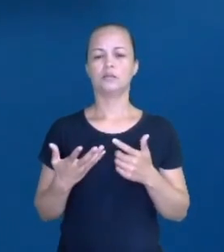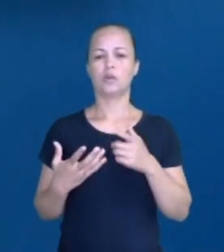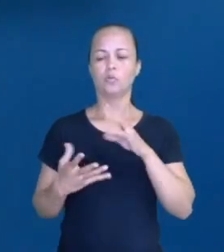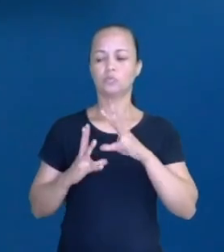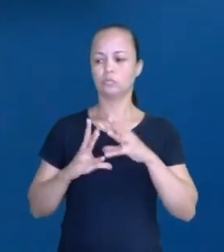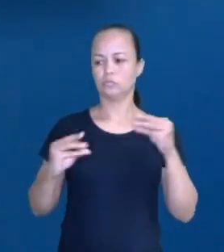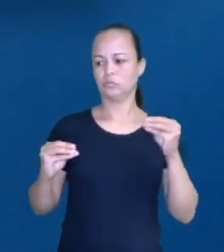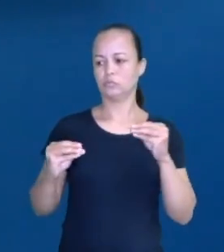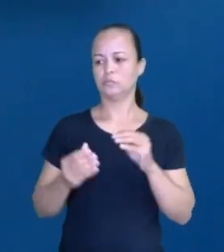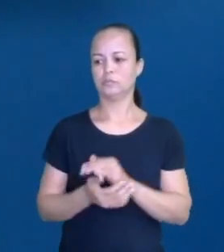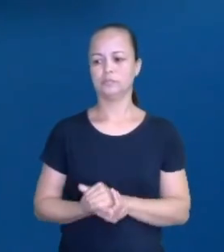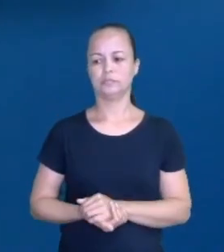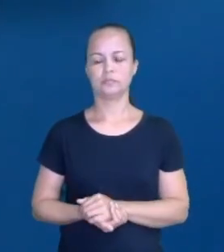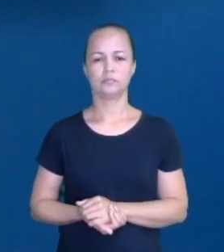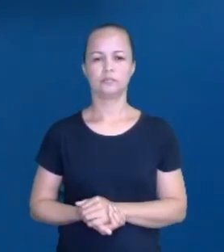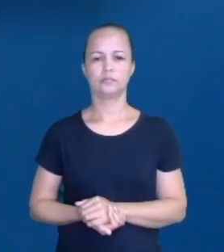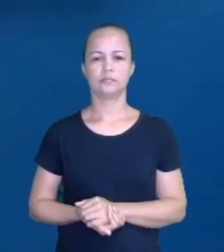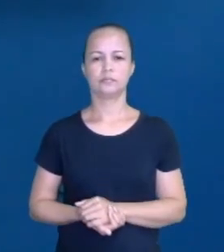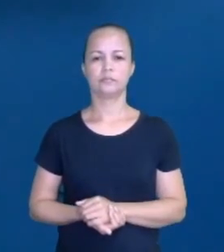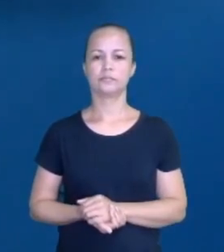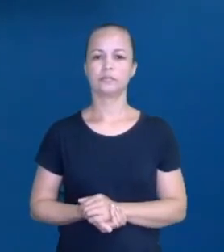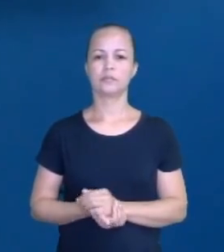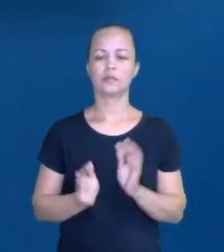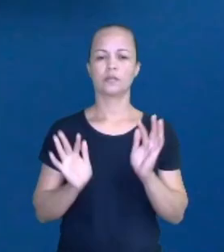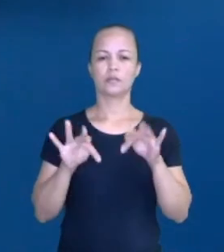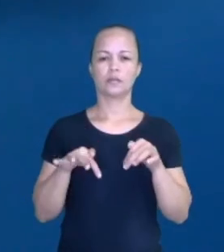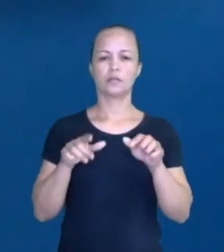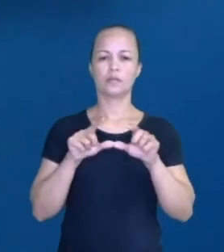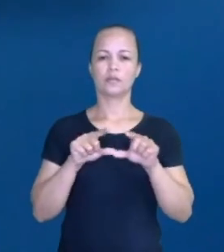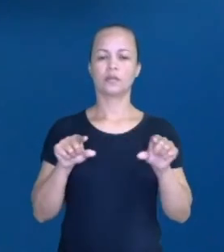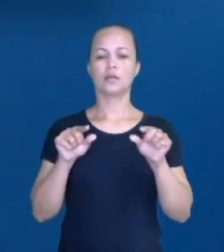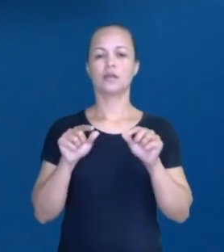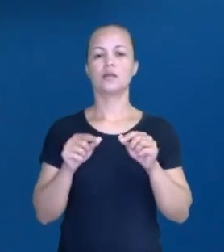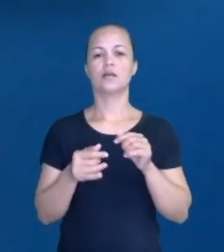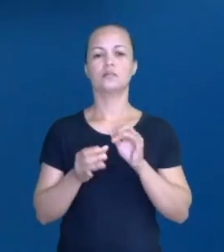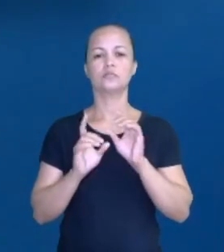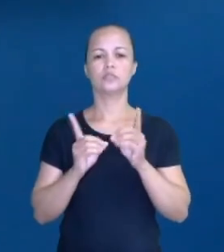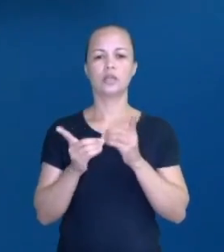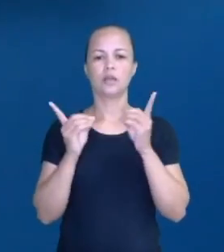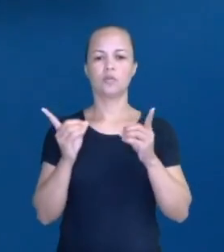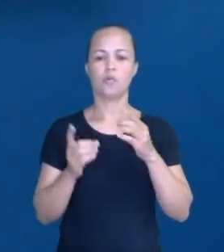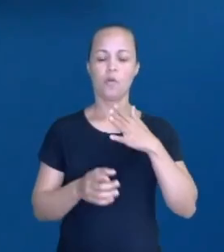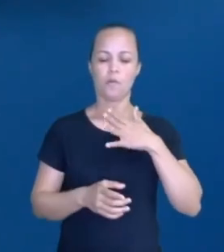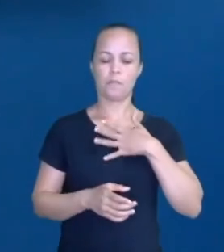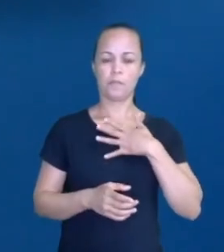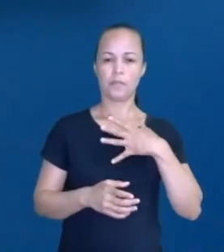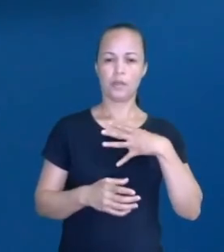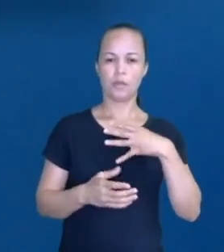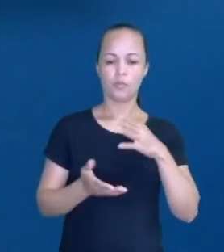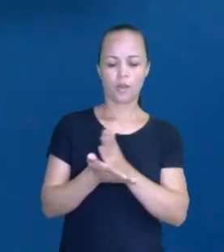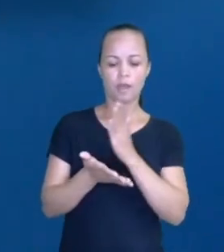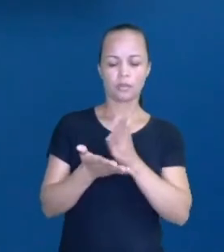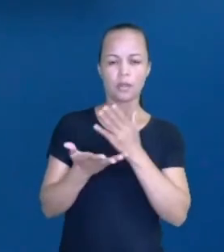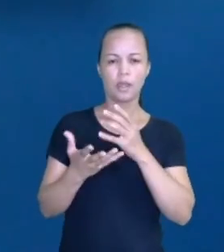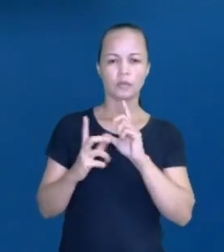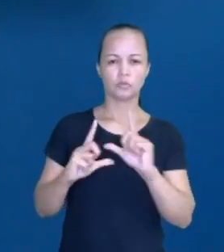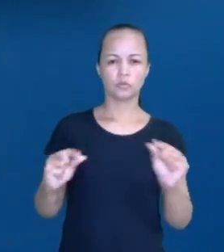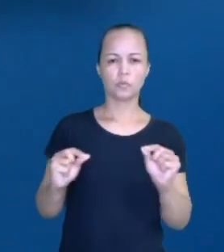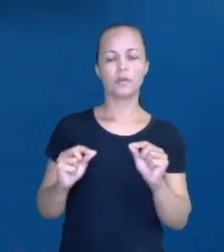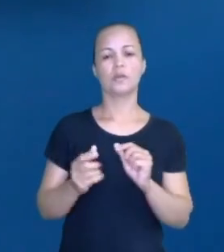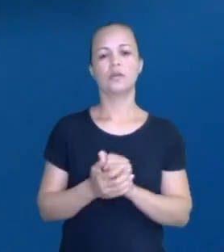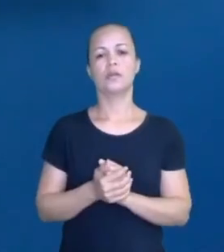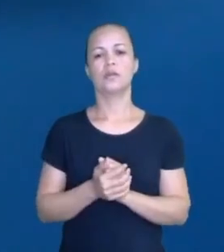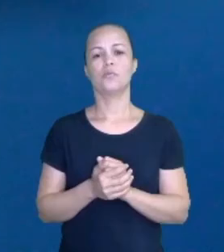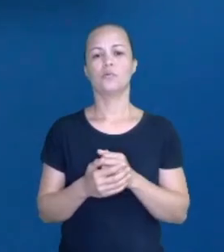caderno sumiu. Por fim, ali um diálogo, ó. Meu caderno sumiu, a outra pessoa disse. Não está na